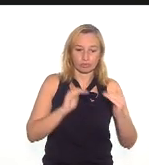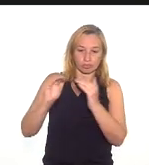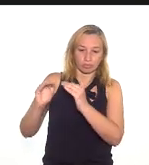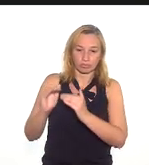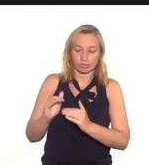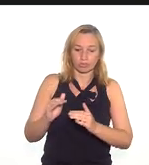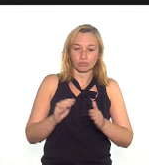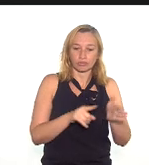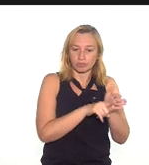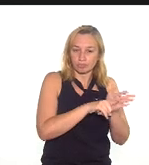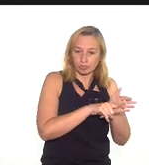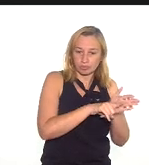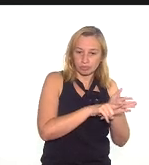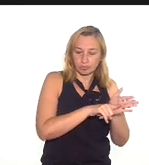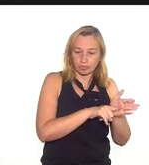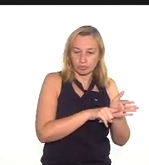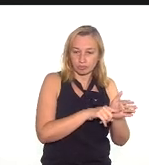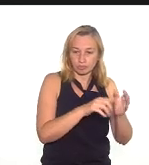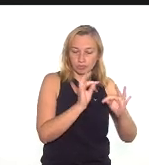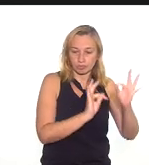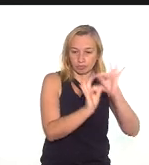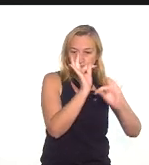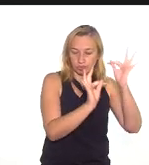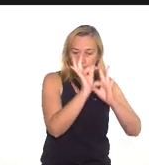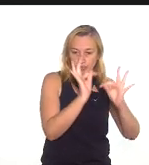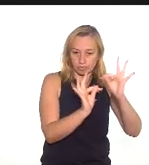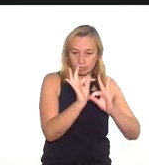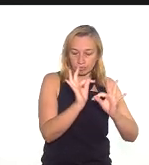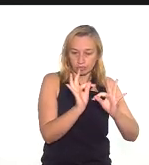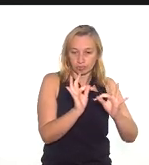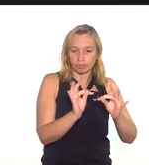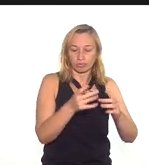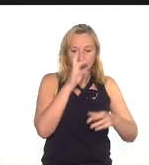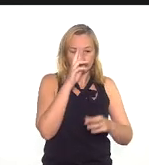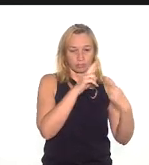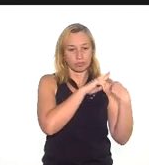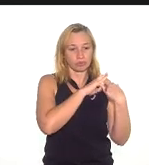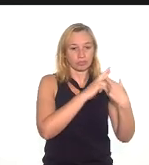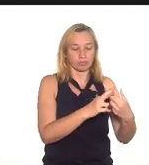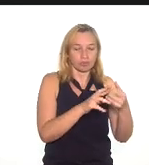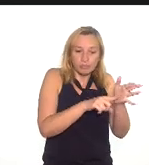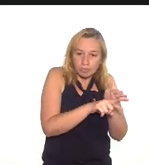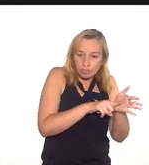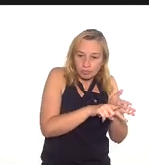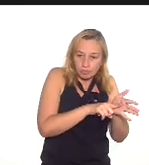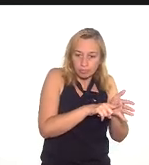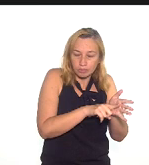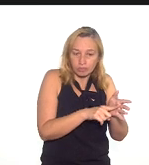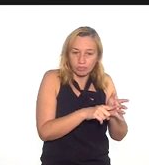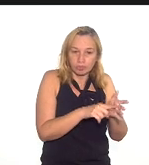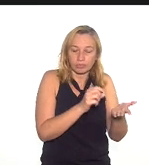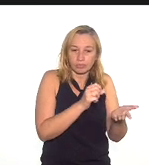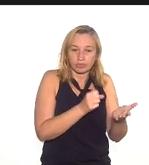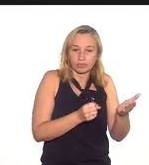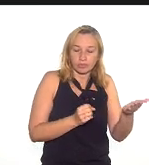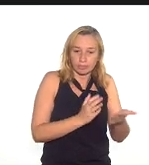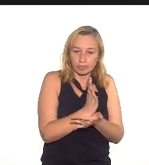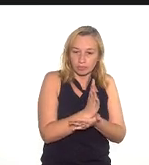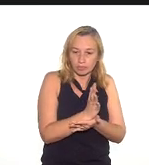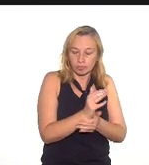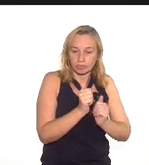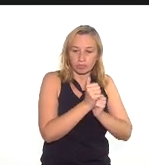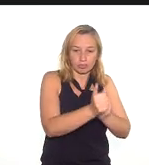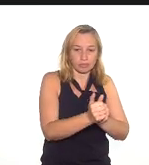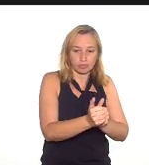Pesquisa e Desenvolvimento Tecnológico é responsável pela análise, aprovação e acompanhamento desse processo, né? E,